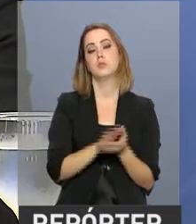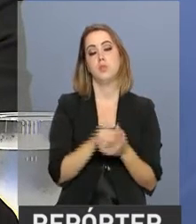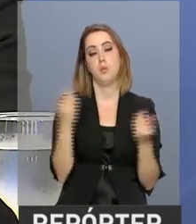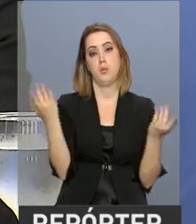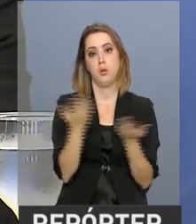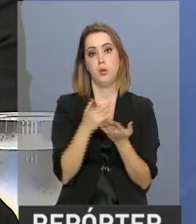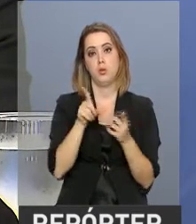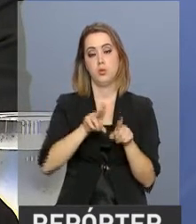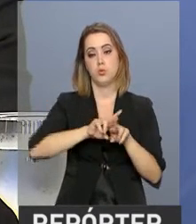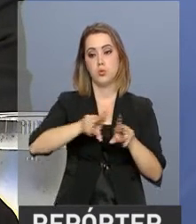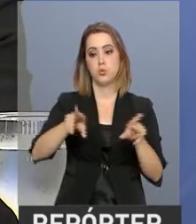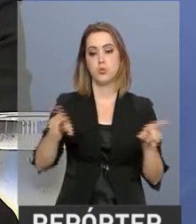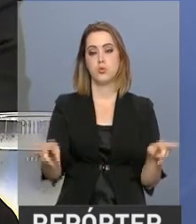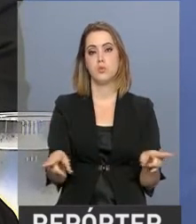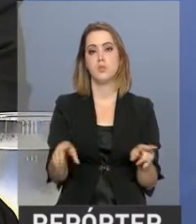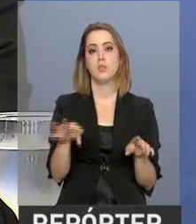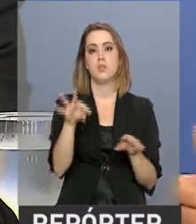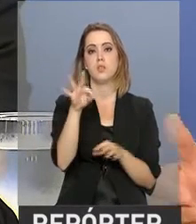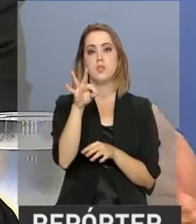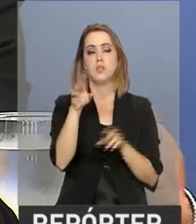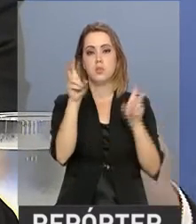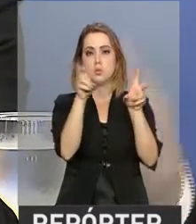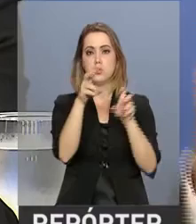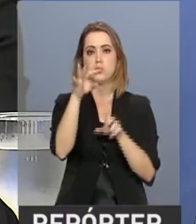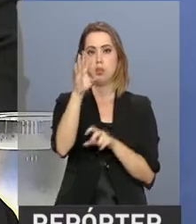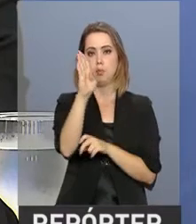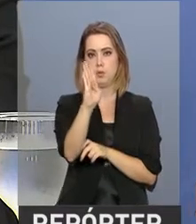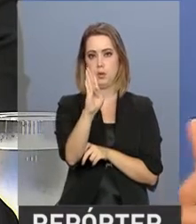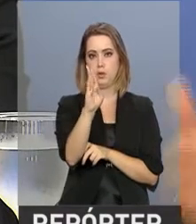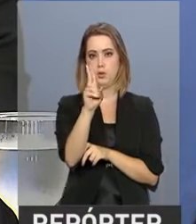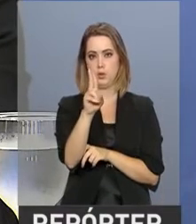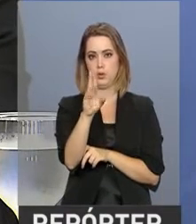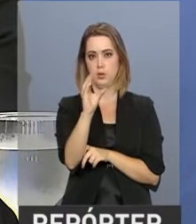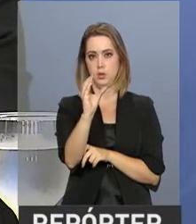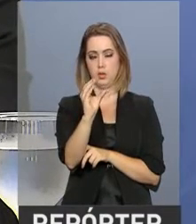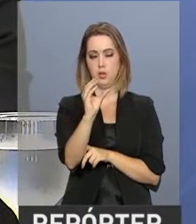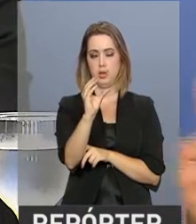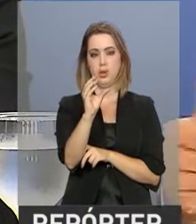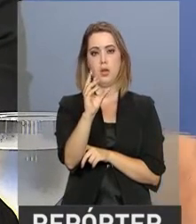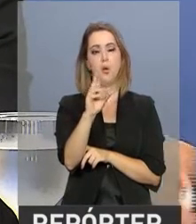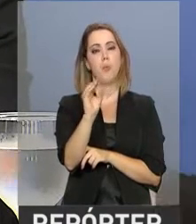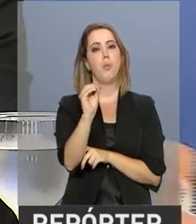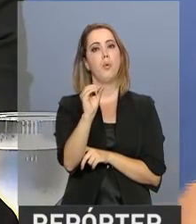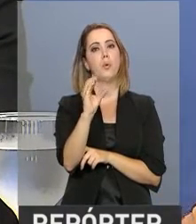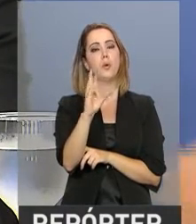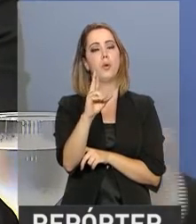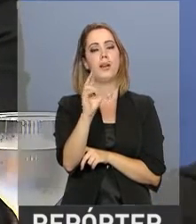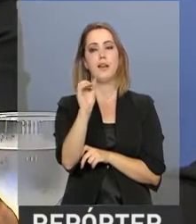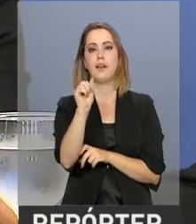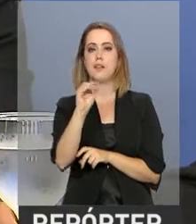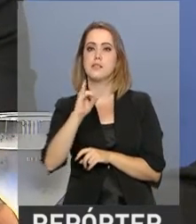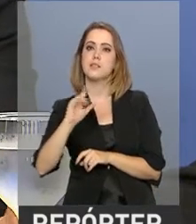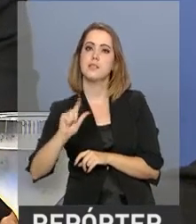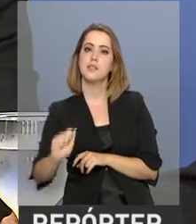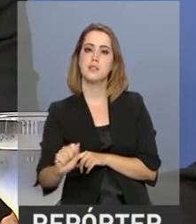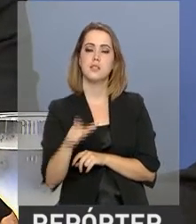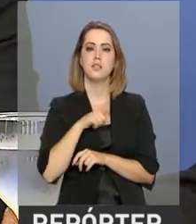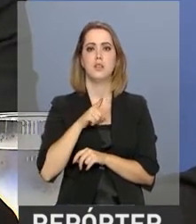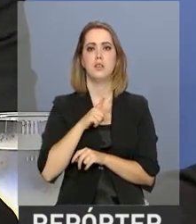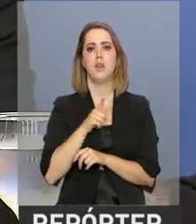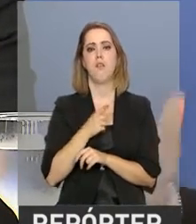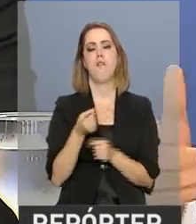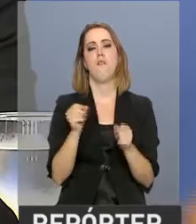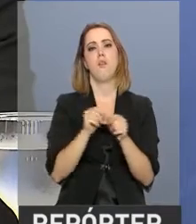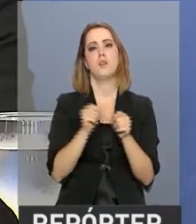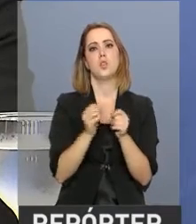burocracia fazem com que o custo brasil se eleve tira a competitividade diminua também é a